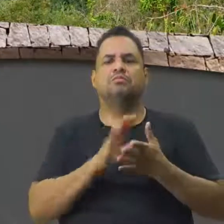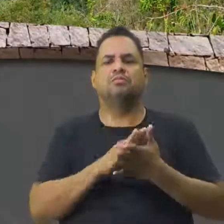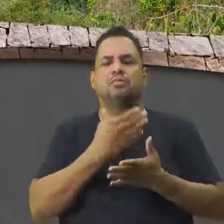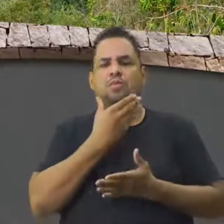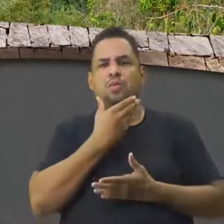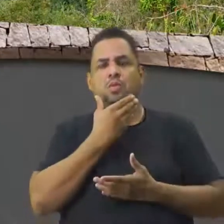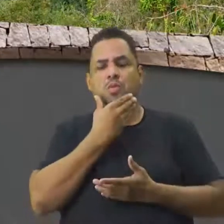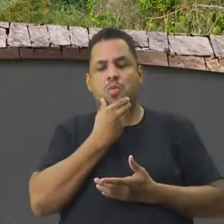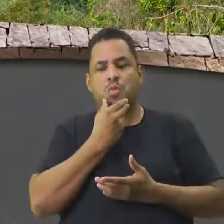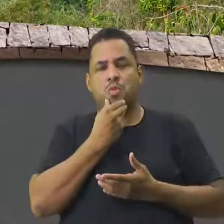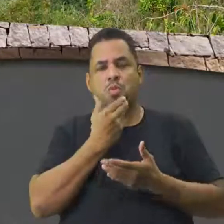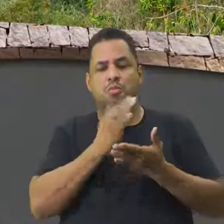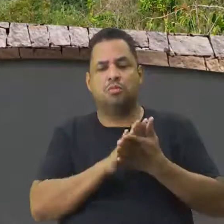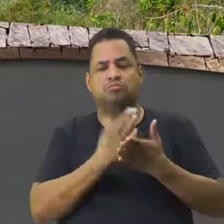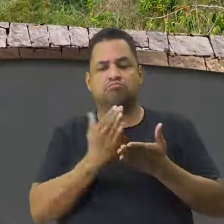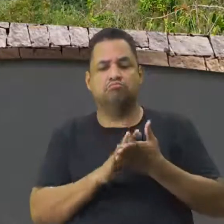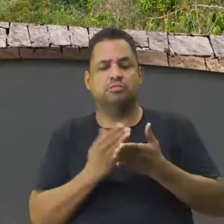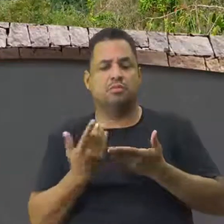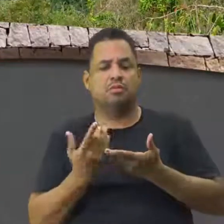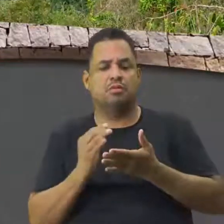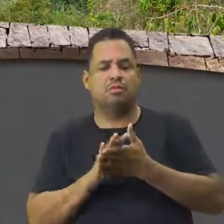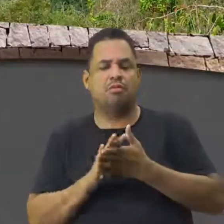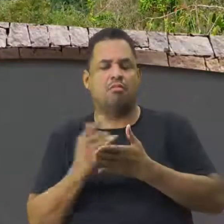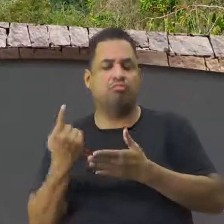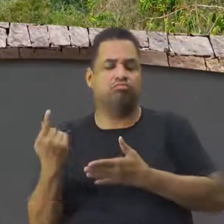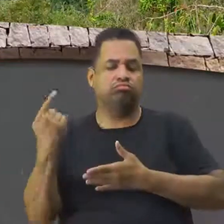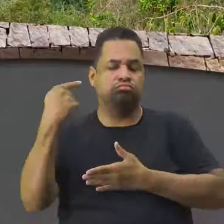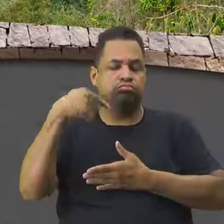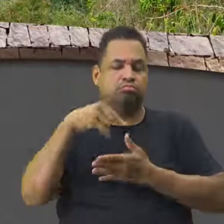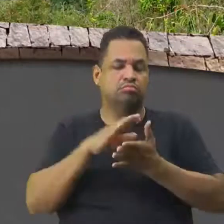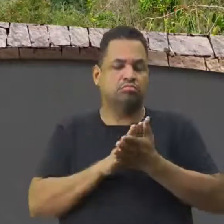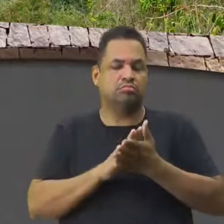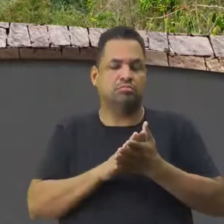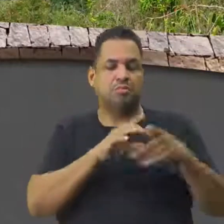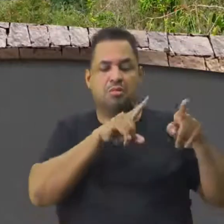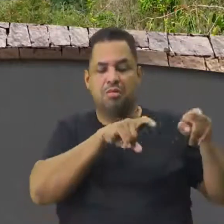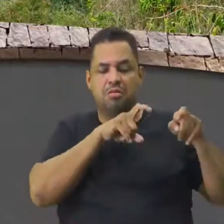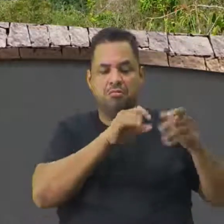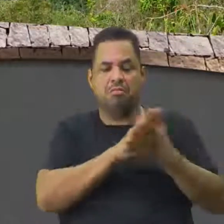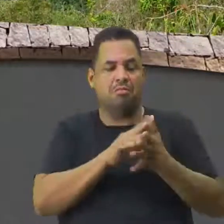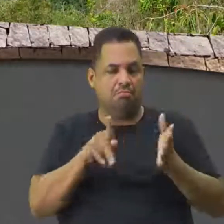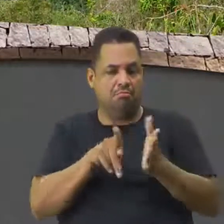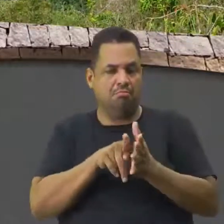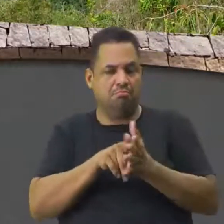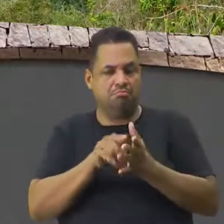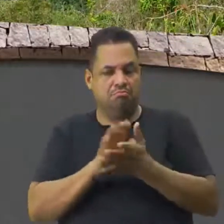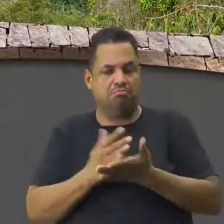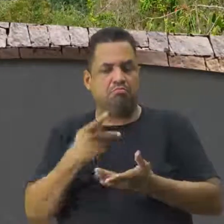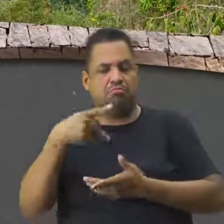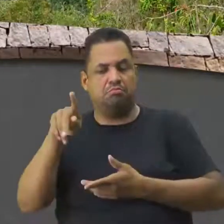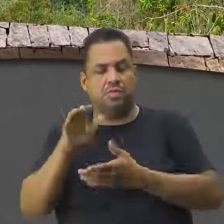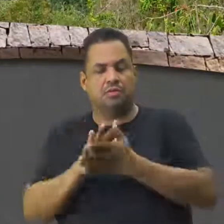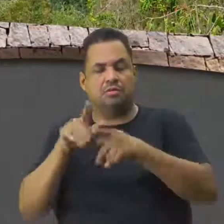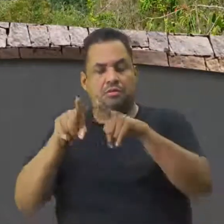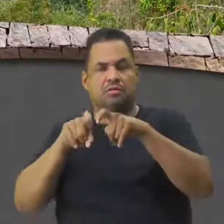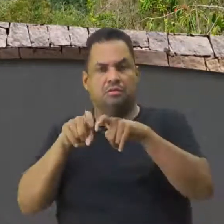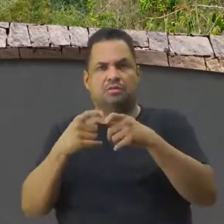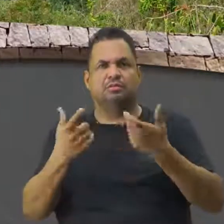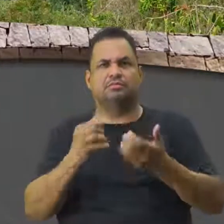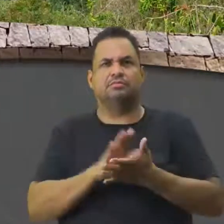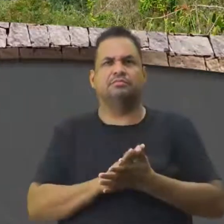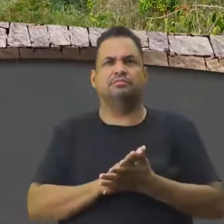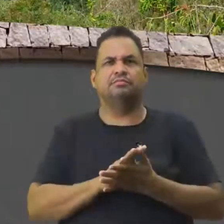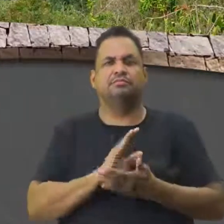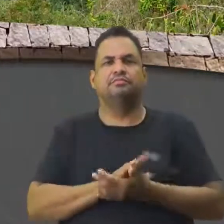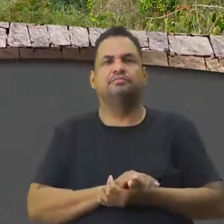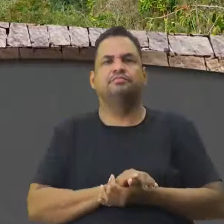campo para o campo. Isso é chamado de migração campesinata. Campo, campo. O êxodo rural